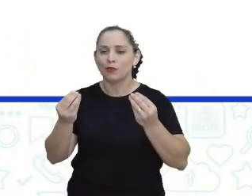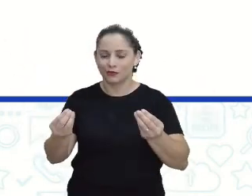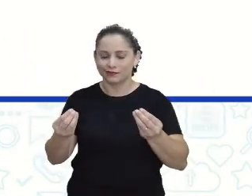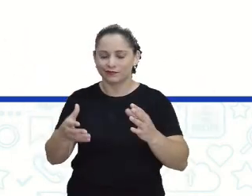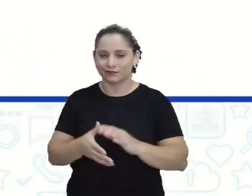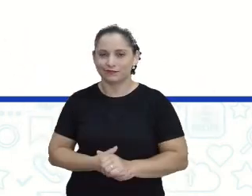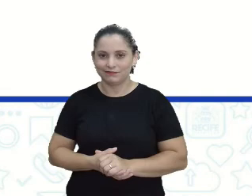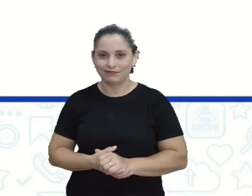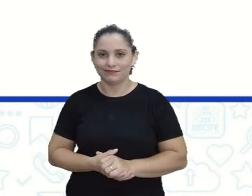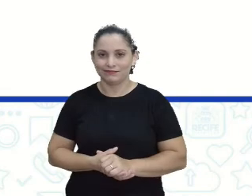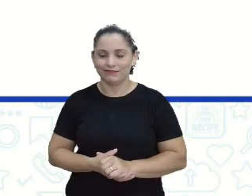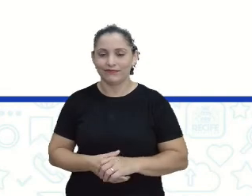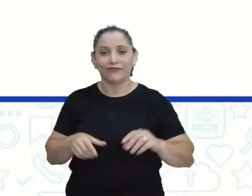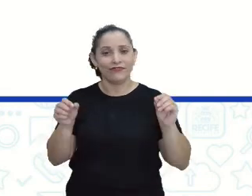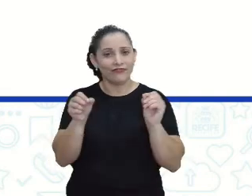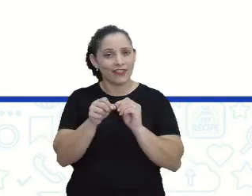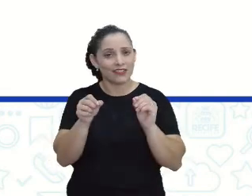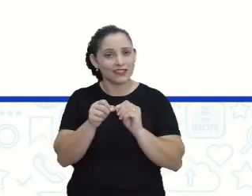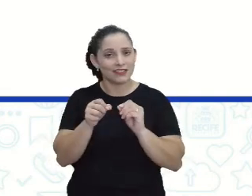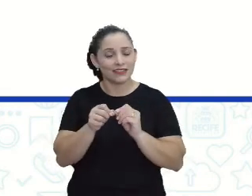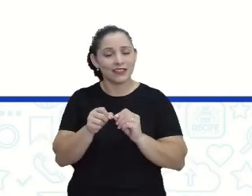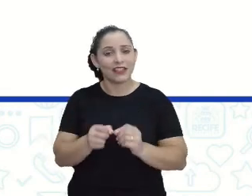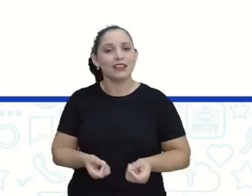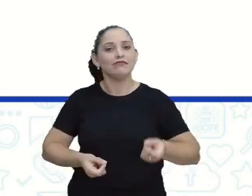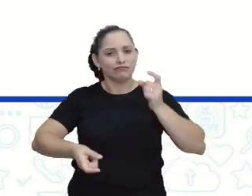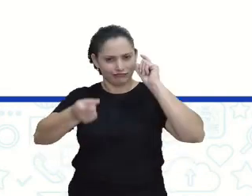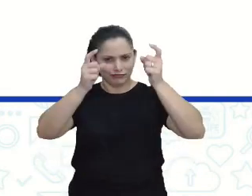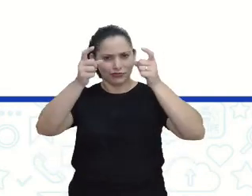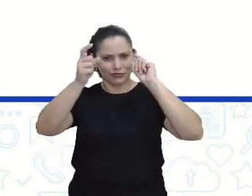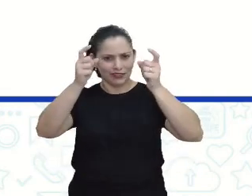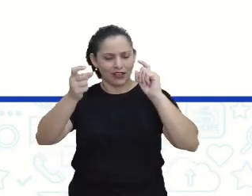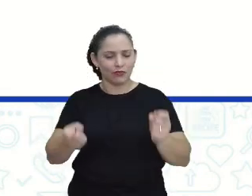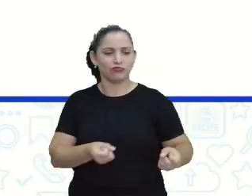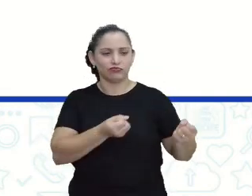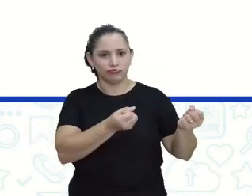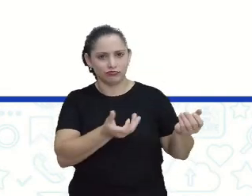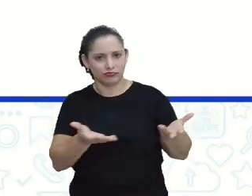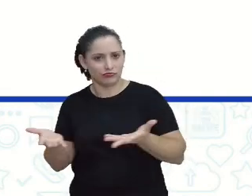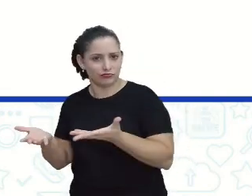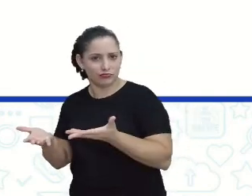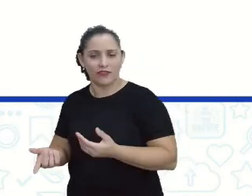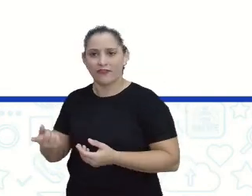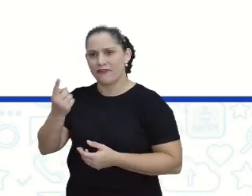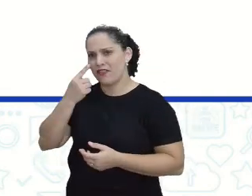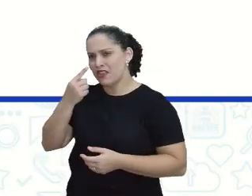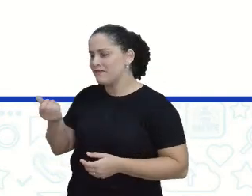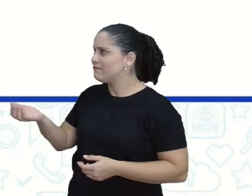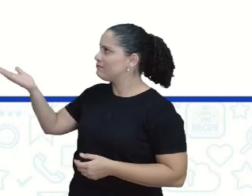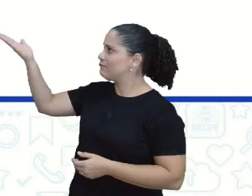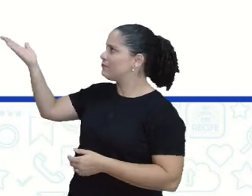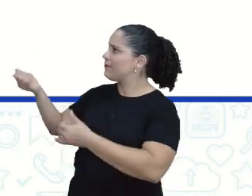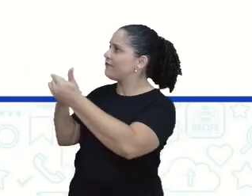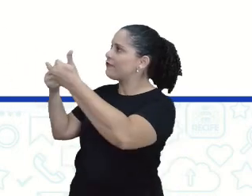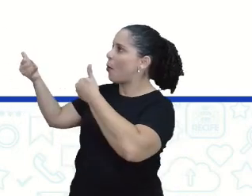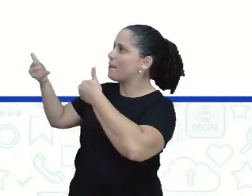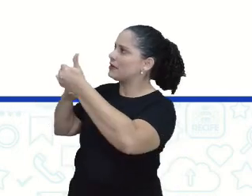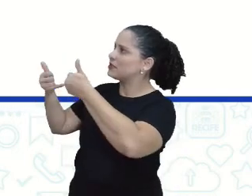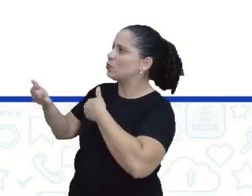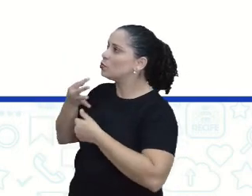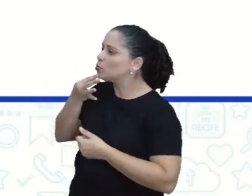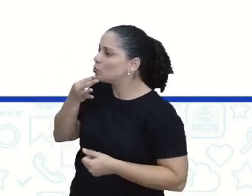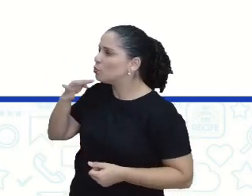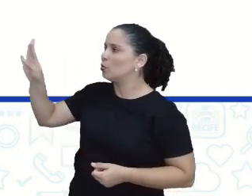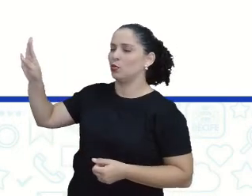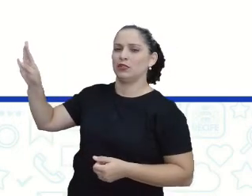fazer exatamente o que a gente discutiu aqui na aula, ou seja, eu vou olhar ali aquilo ali como uma informação desconhecida